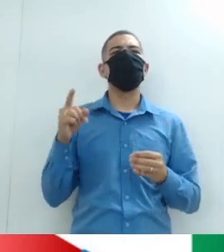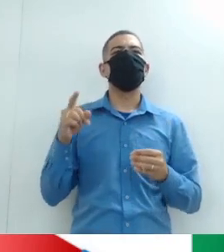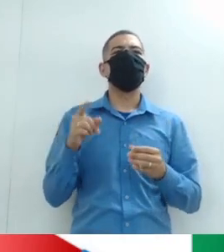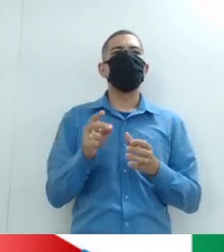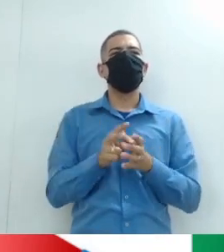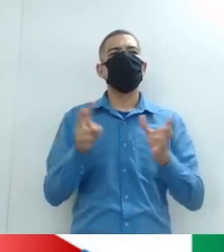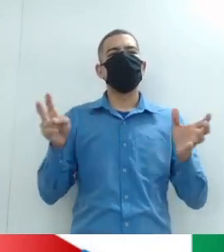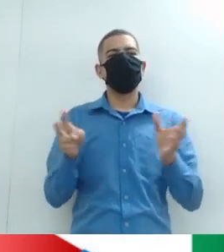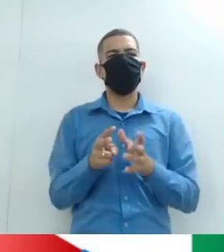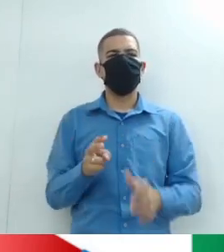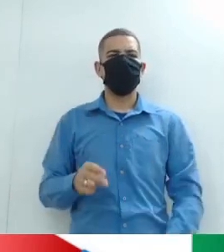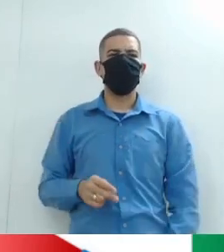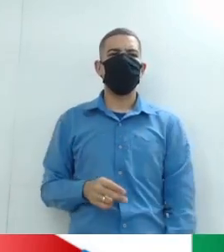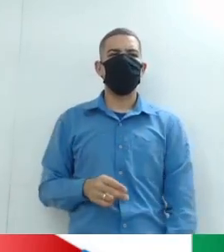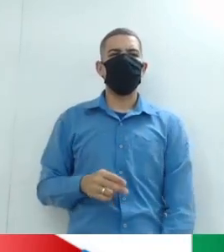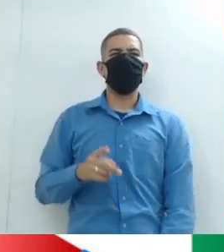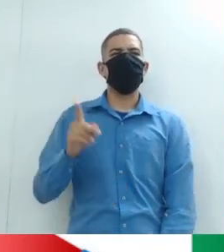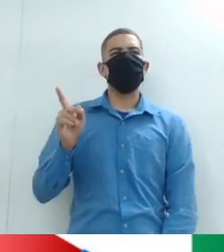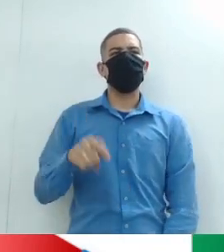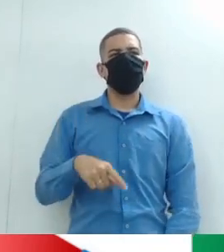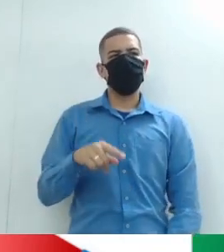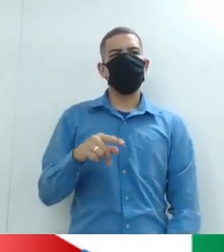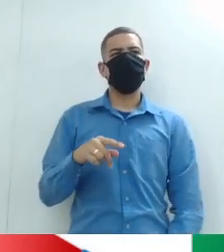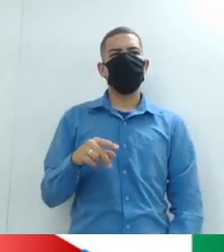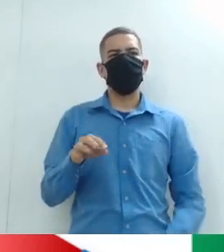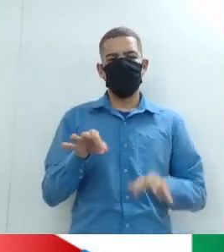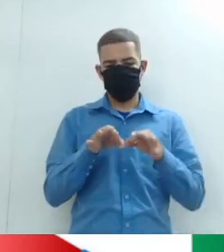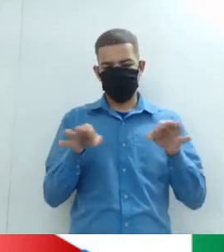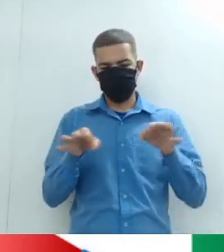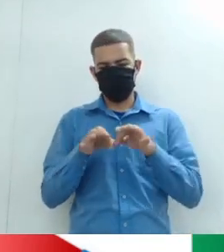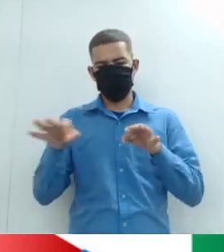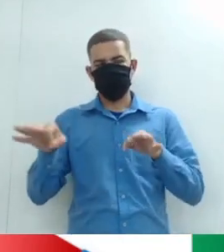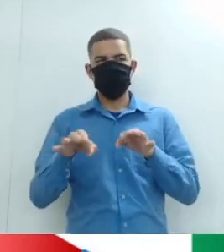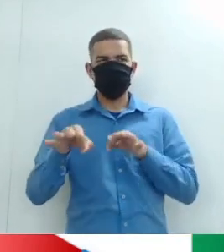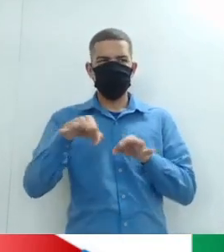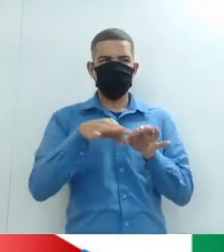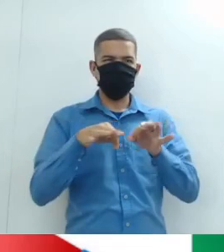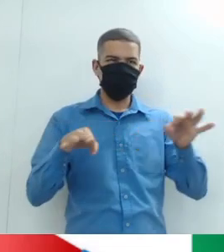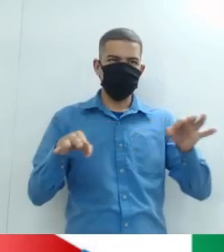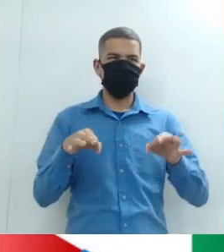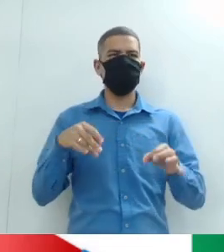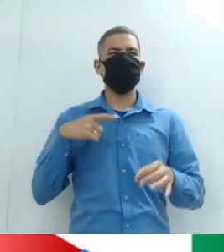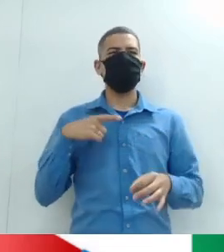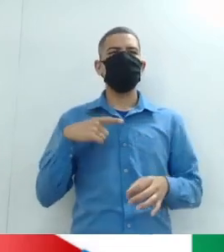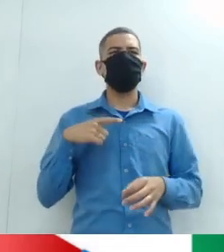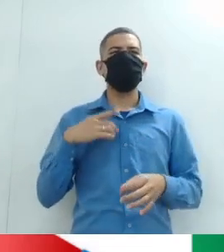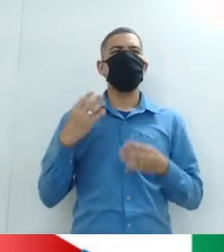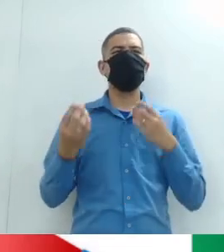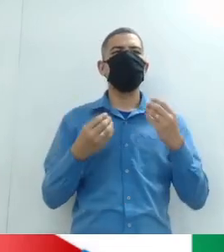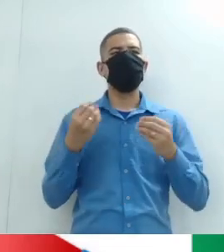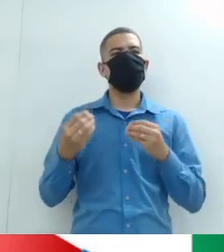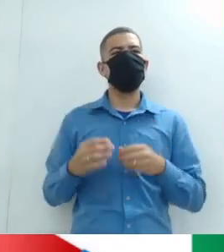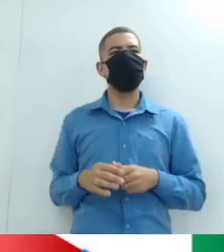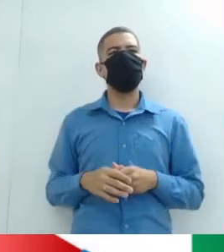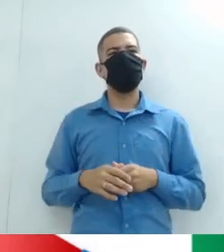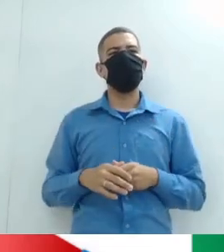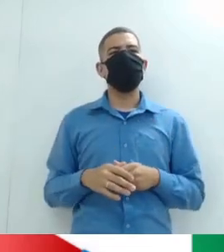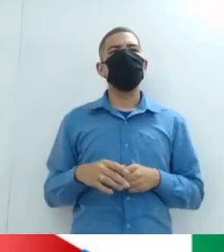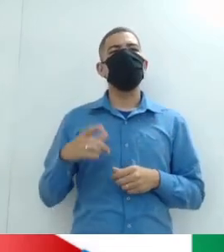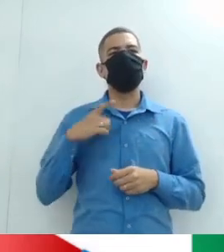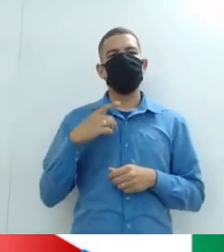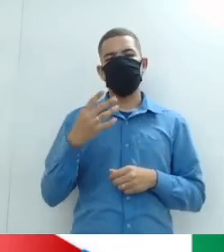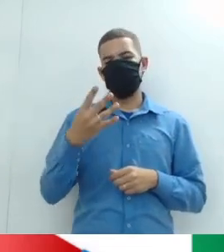ó, é o produto das arestas, ou seja, 5 vezes 3 vezes x. Então, fazendo esse produto, eu vou